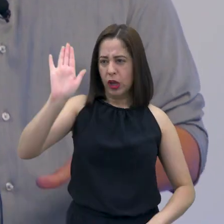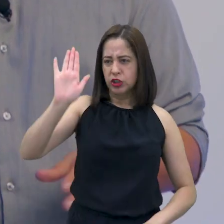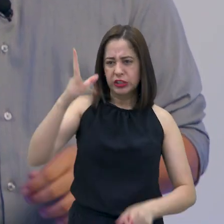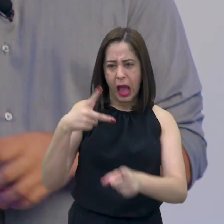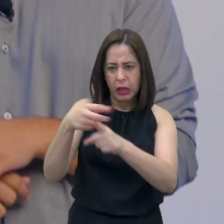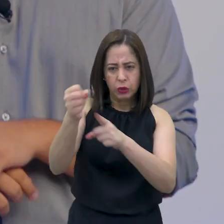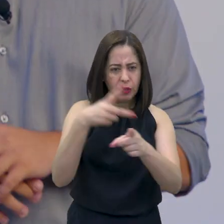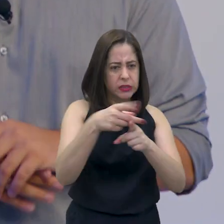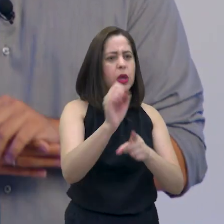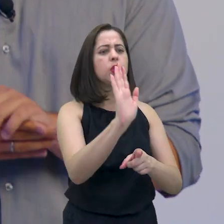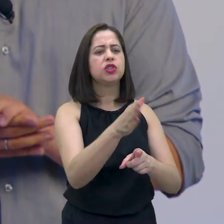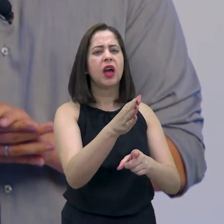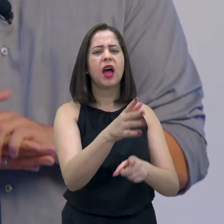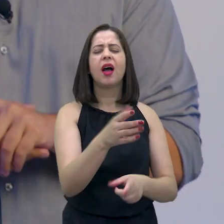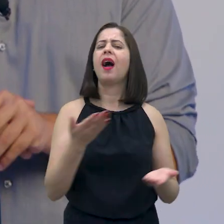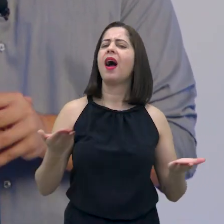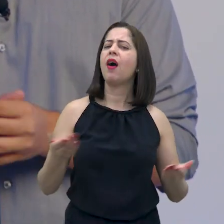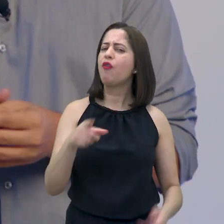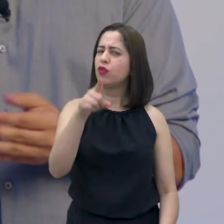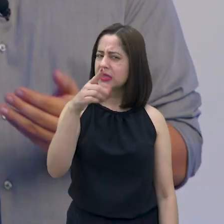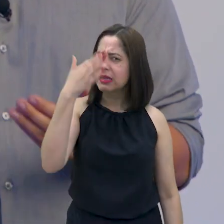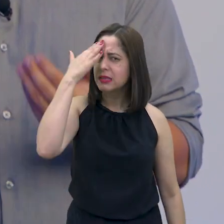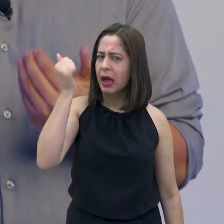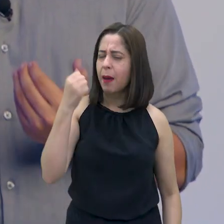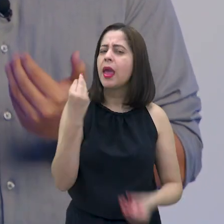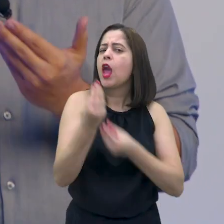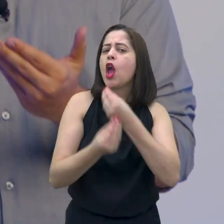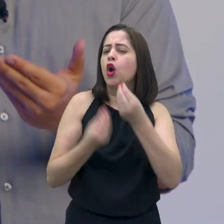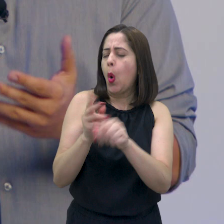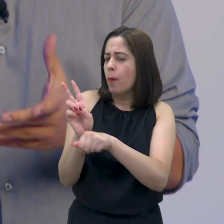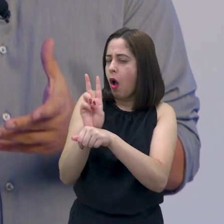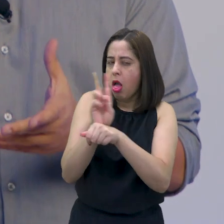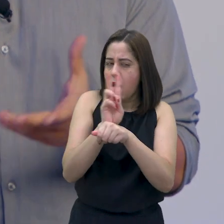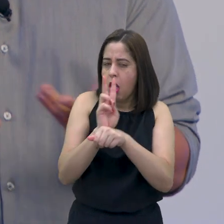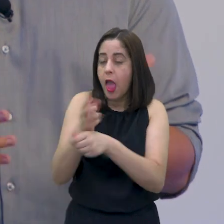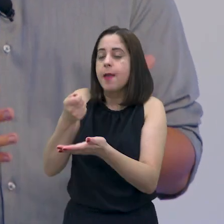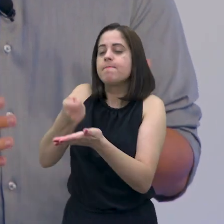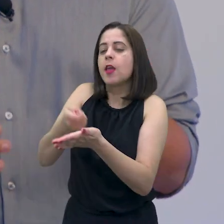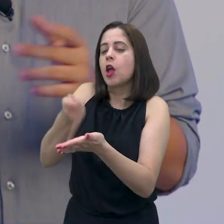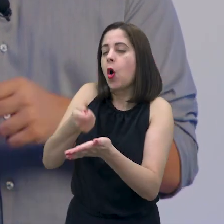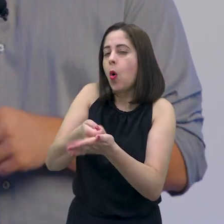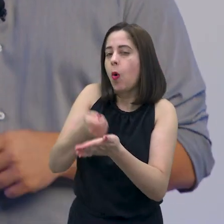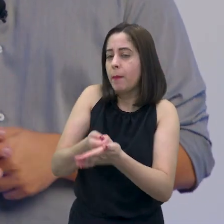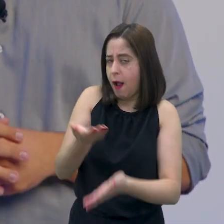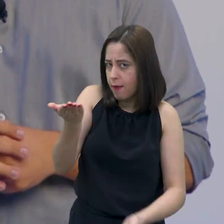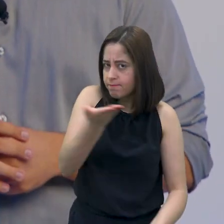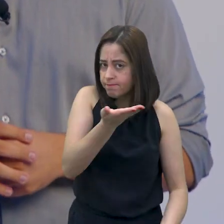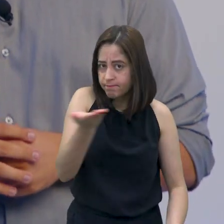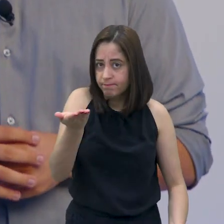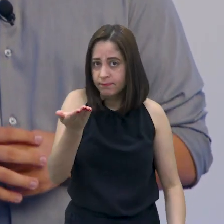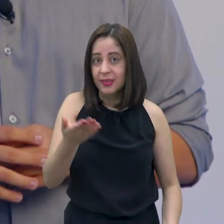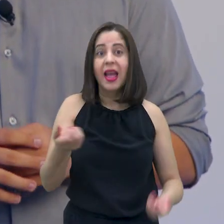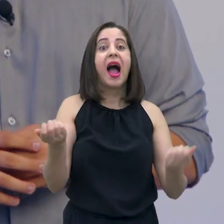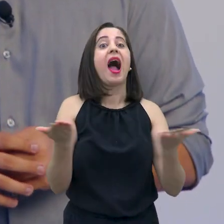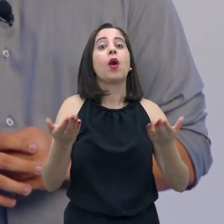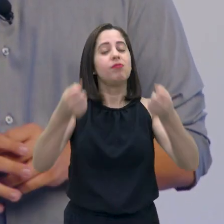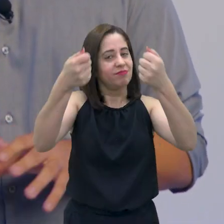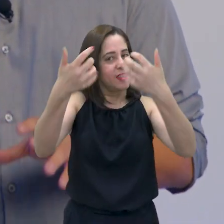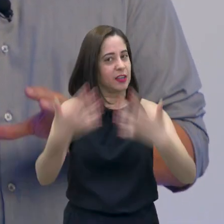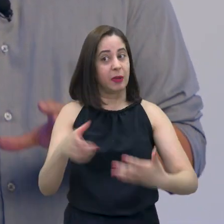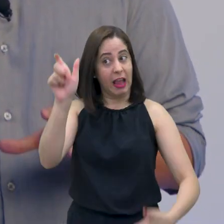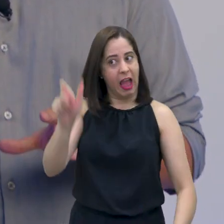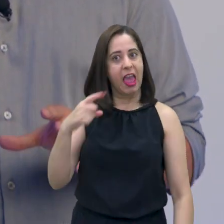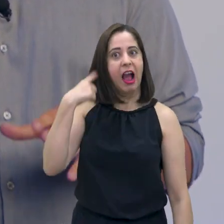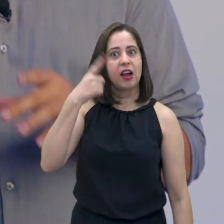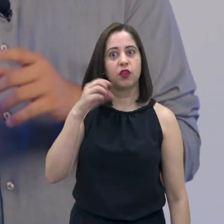que os candidatos já foram escolhidos, você sabe como nós, cidadãos, podemos fiscalizar e cobrar o trabalho dos governantes?